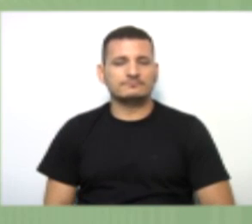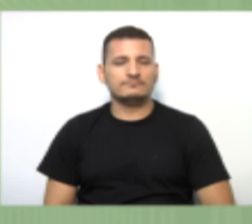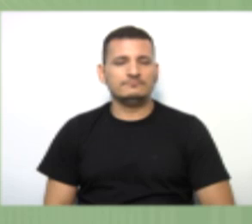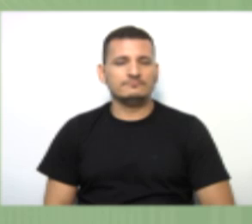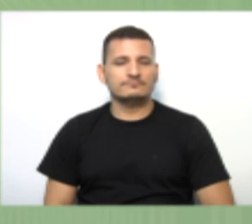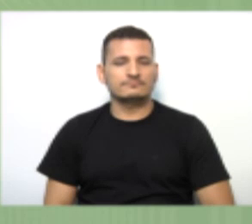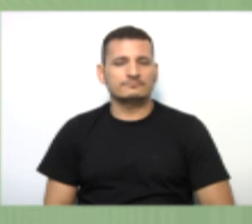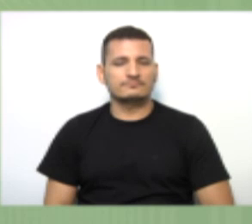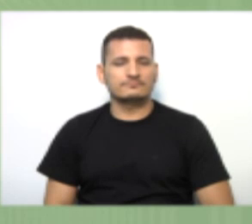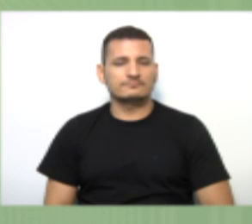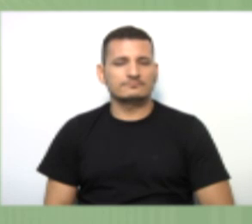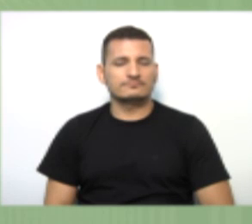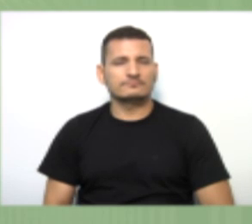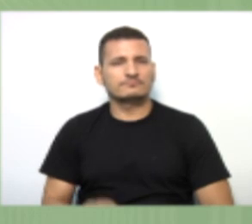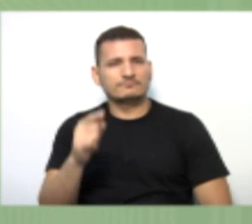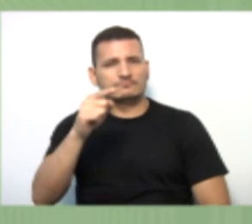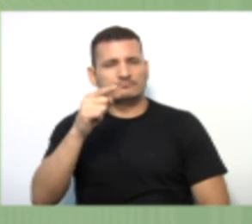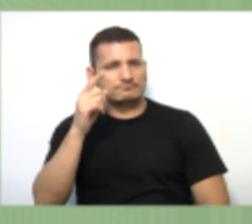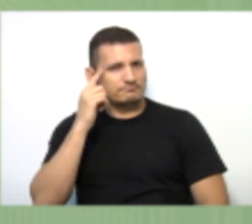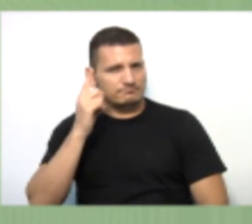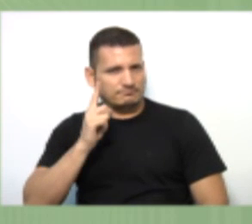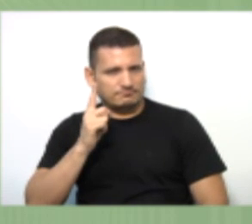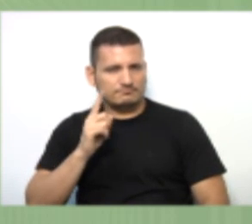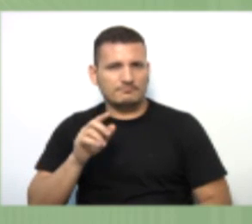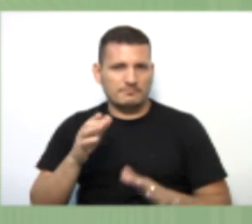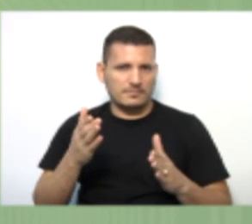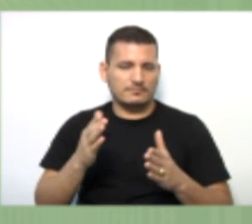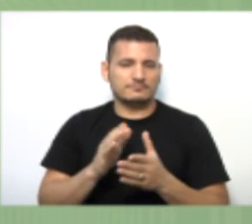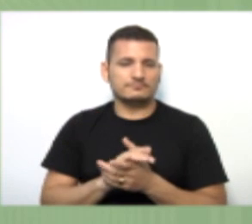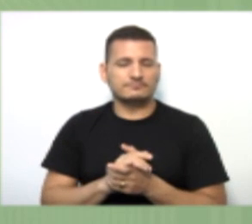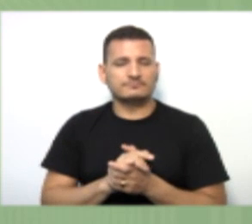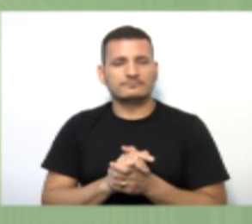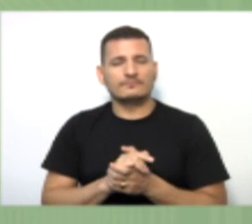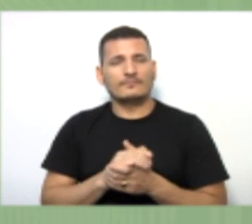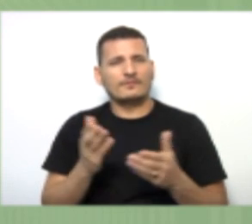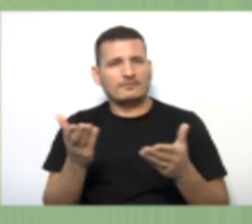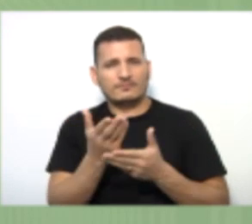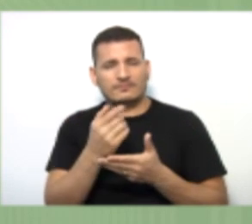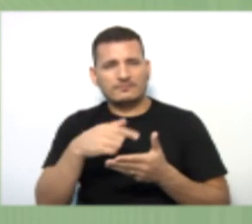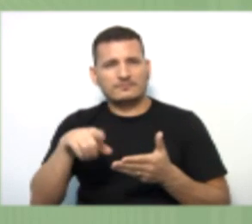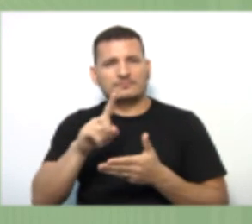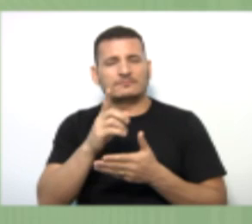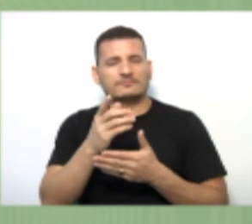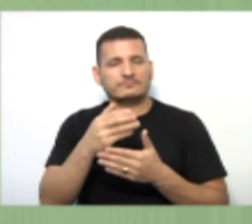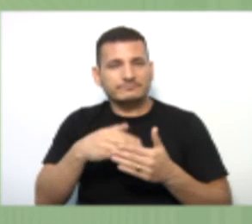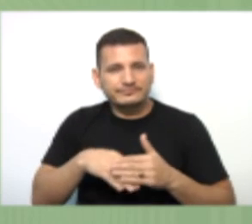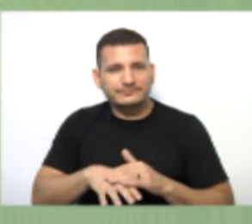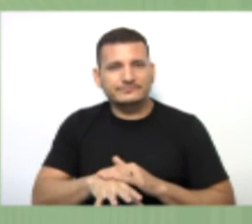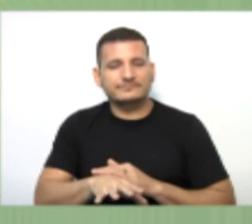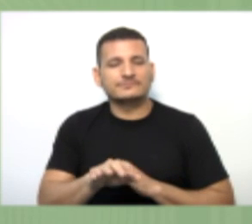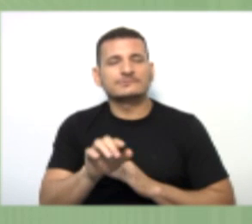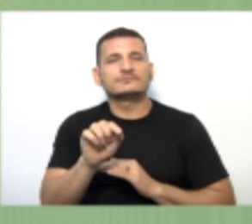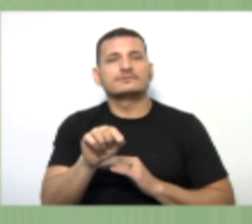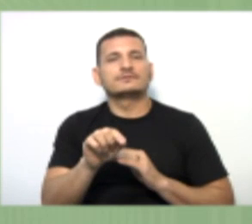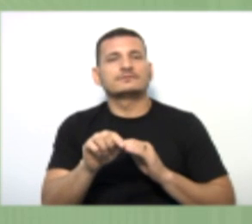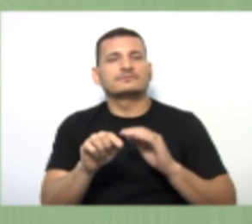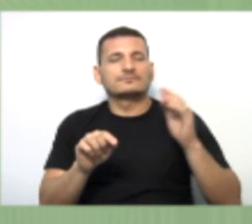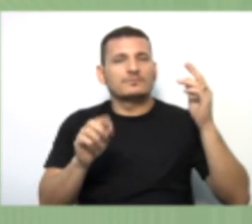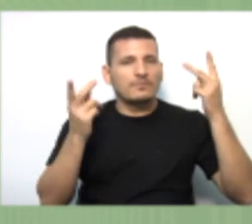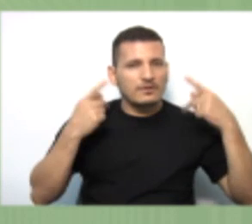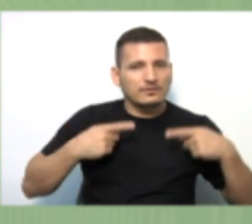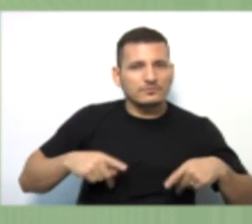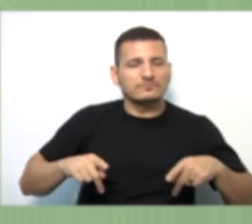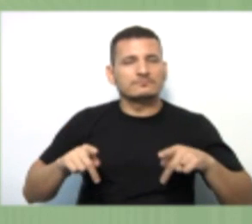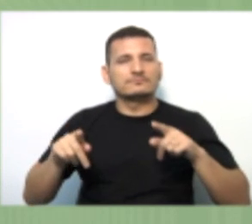Vamos lá. Vocês não sabem ainda, mas vocês estão prestes a entrar no mundo onde homens e máquinas interagem para